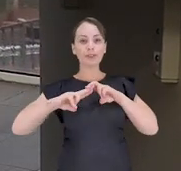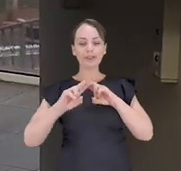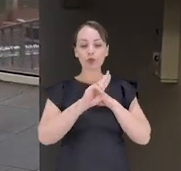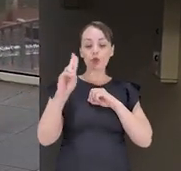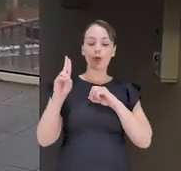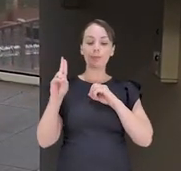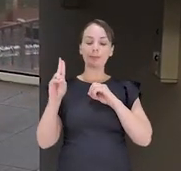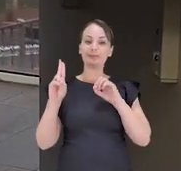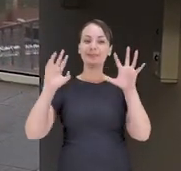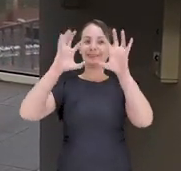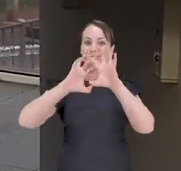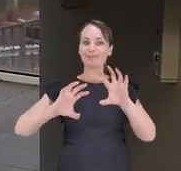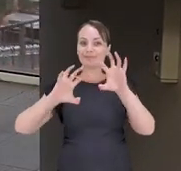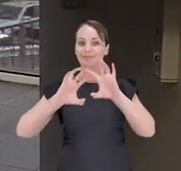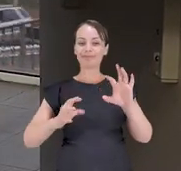slime.